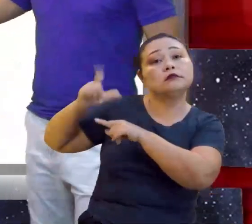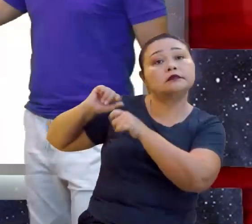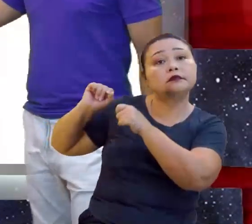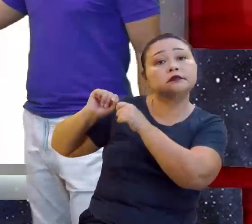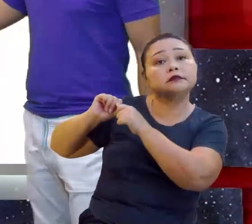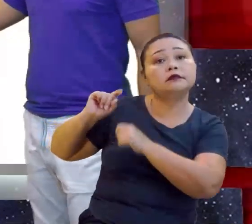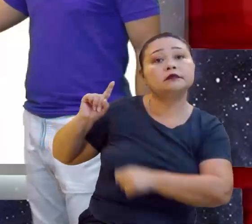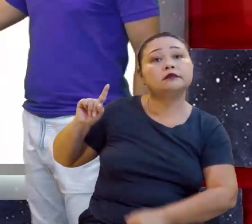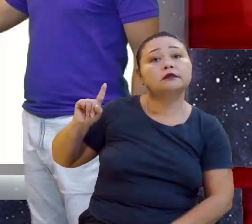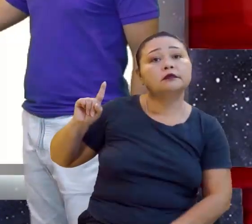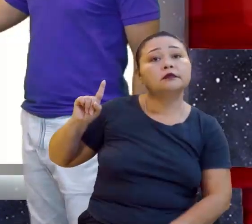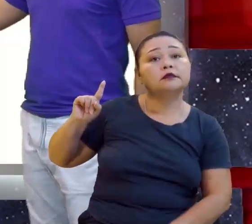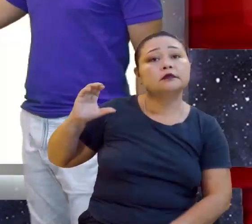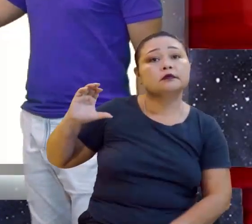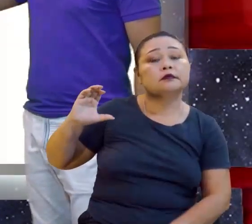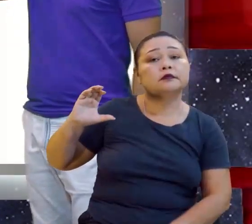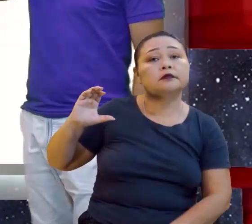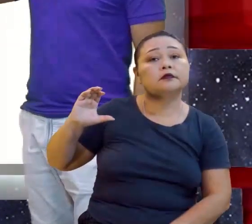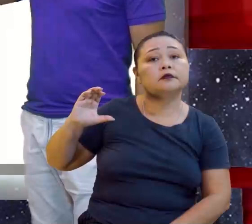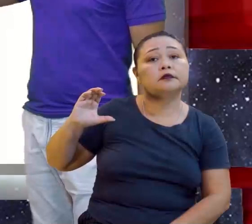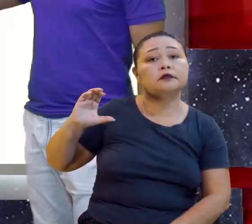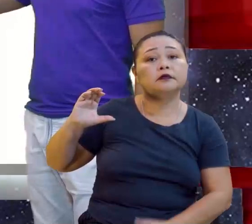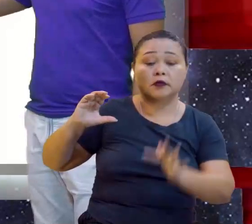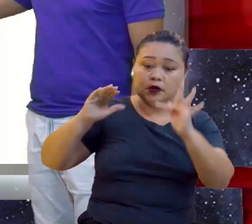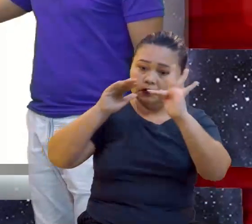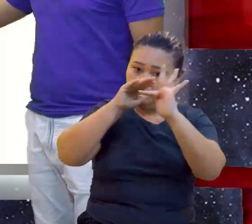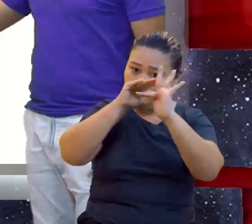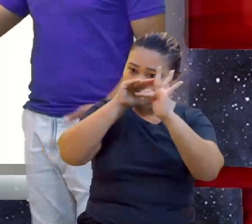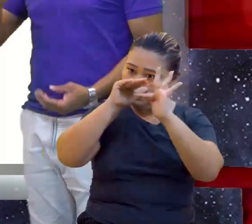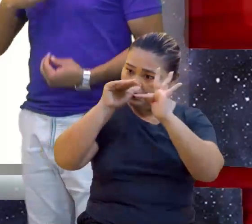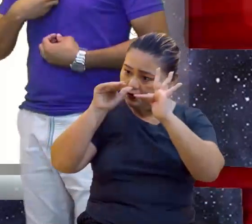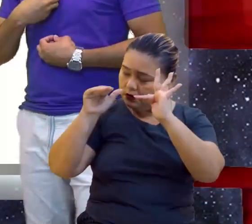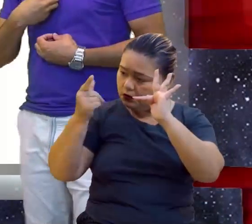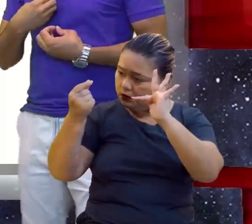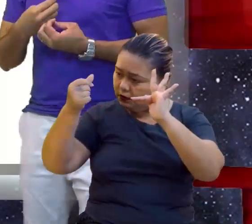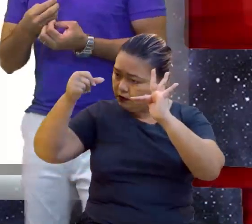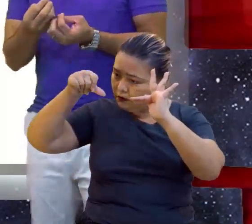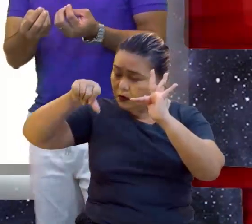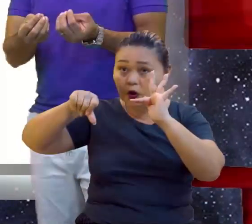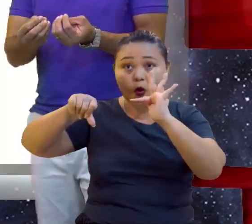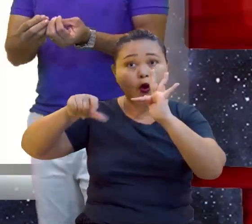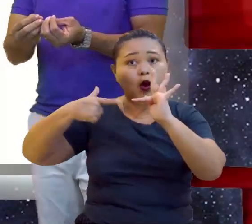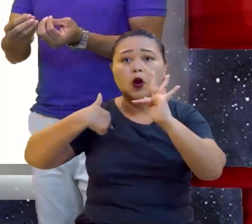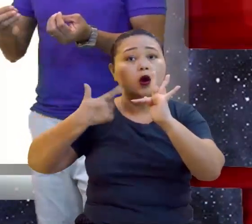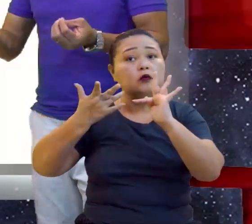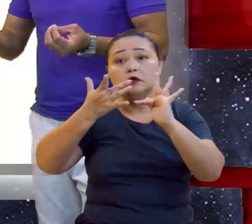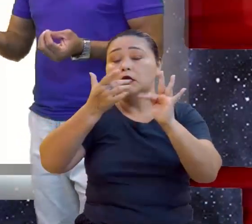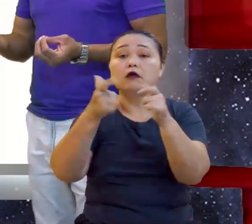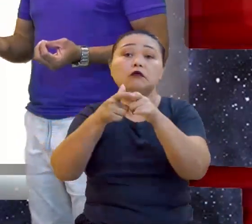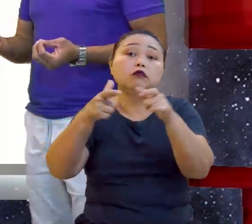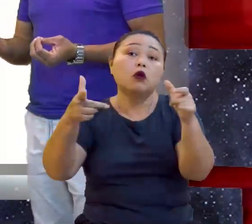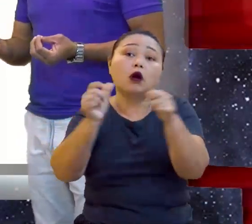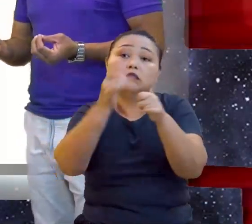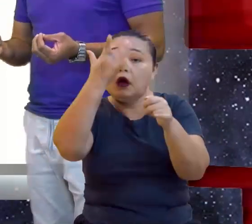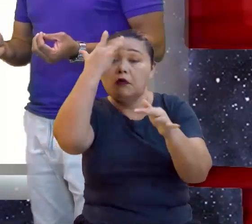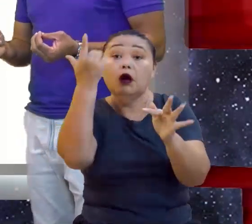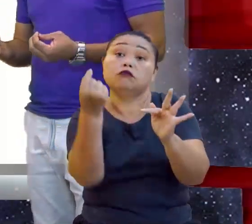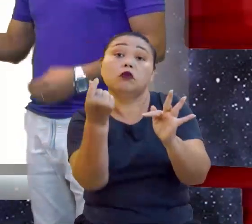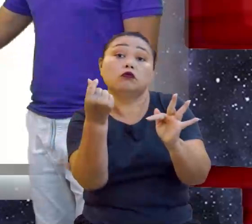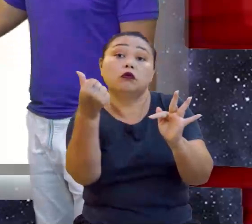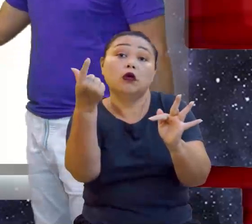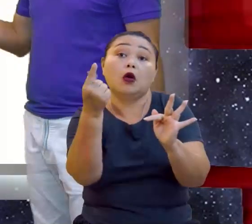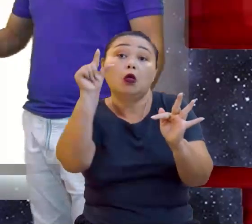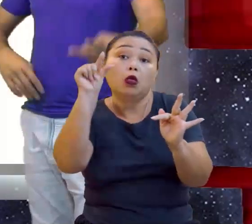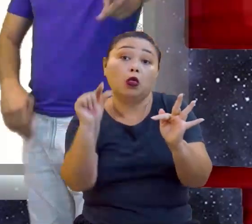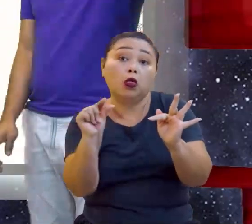ver. Aqui também, do meu lado aqui, ó. Tá diminuindo a arrecadação. Eu não vou diminuir o número de pessoas para ter menos arrecadação.